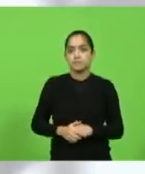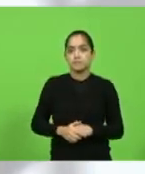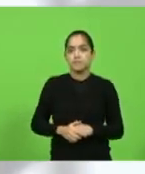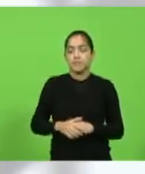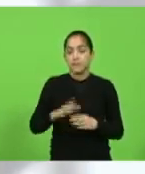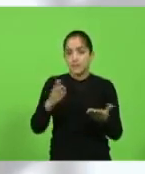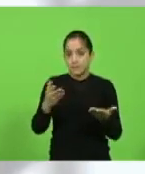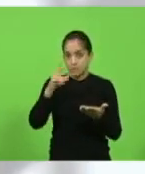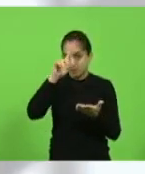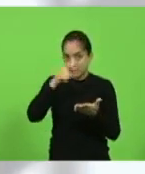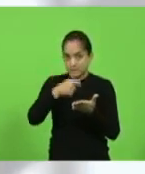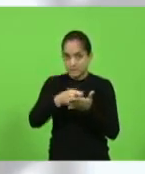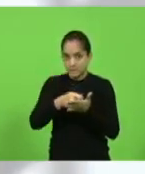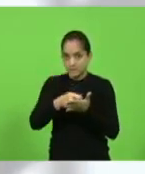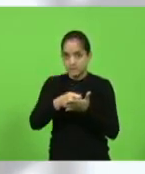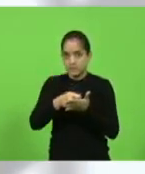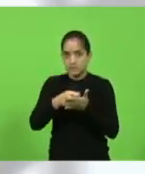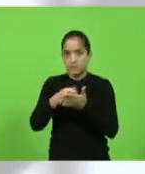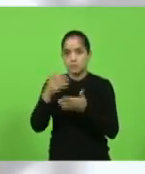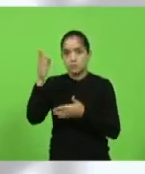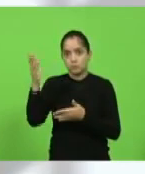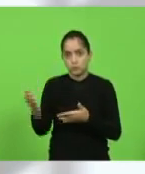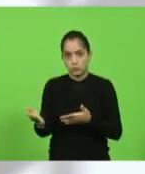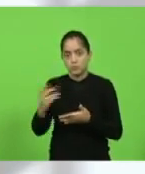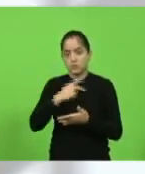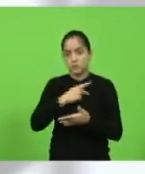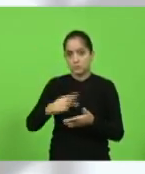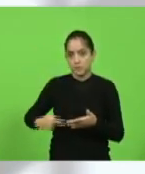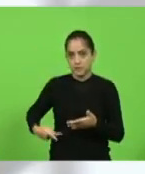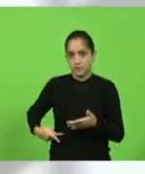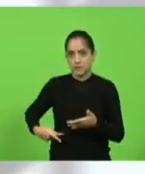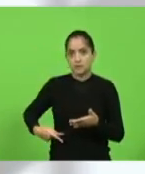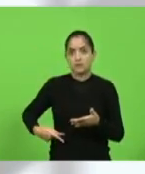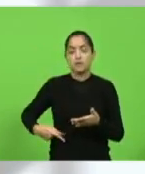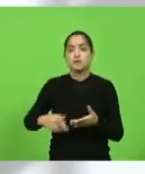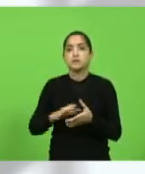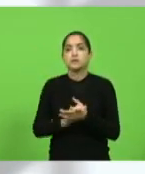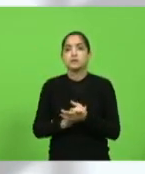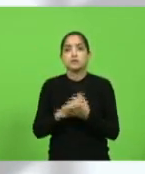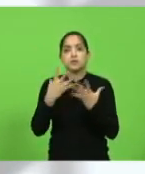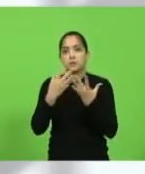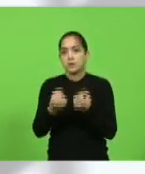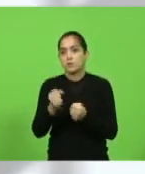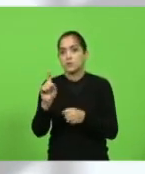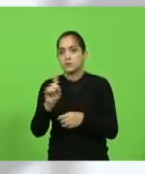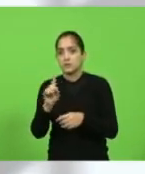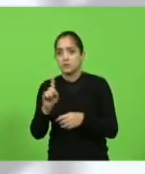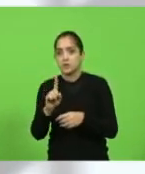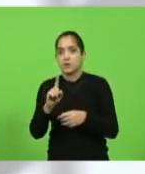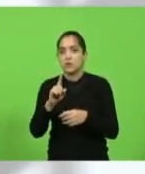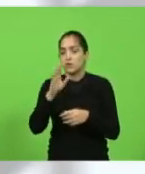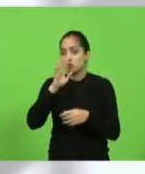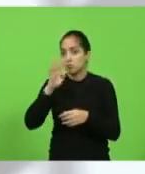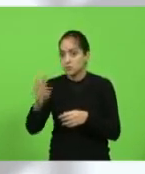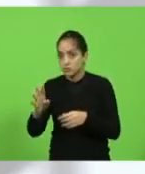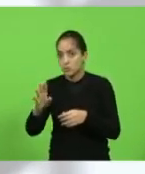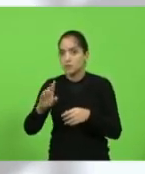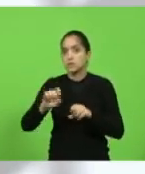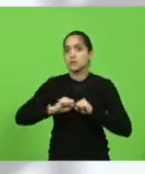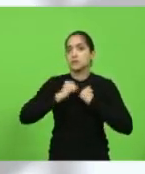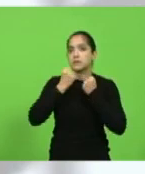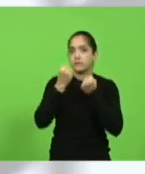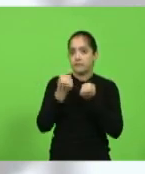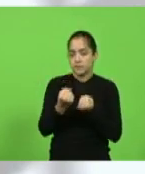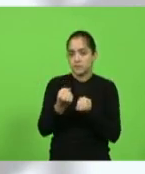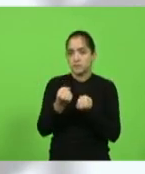decisão, Sua Excelência e o Senhor Presidente indeferiu os requerimentos de provas, tanto acusatórios como de defesa, permitindo, em última